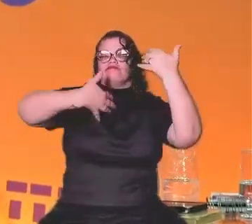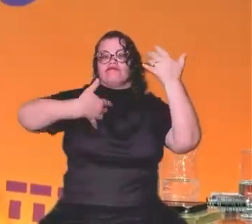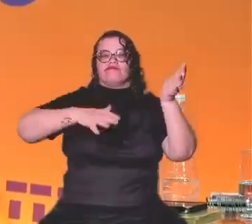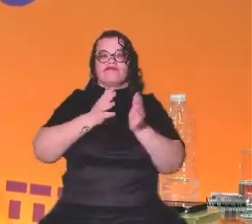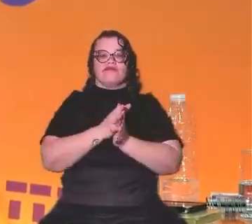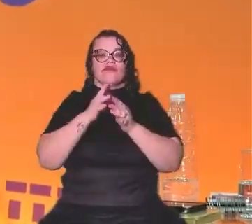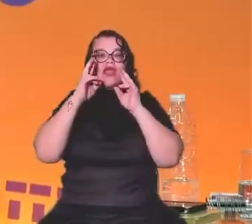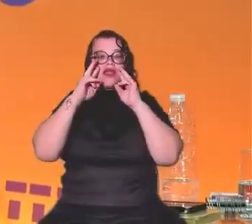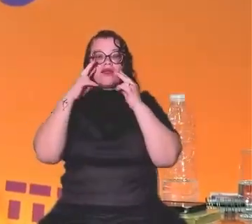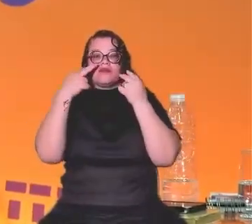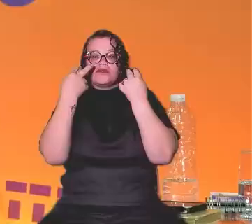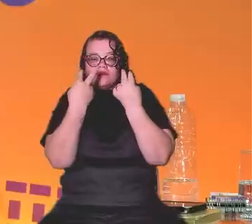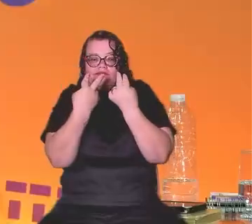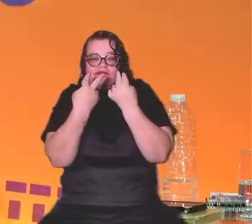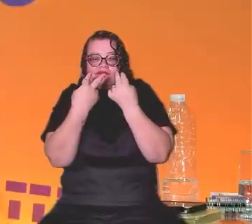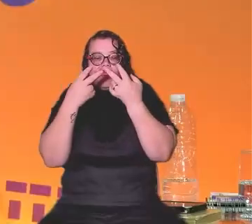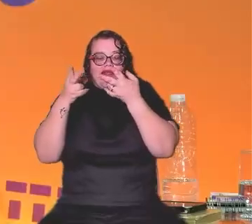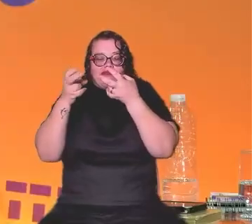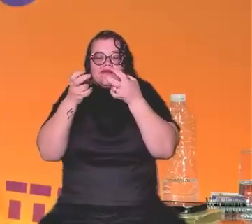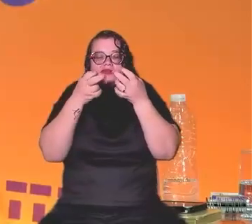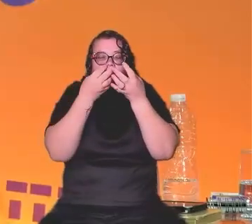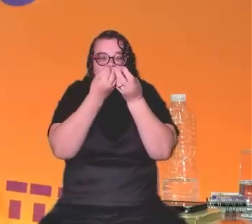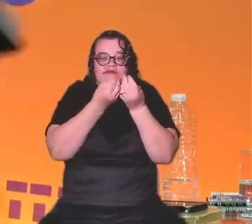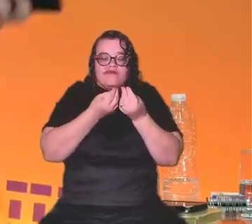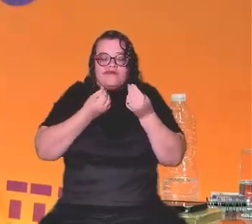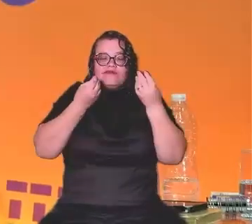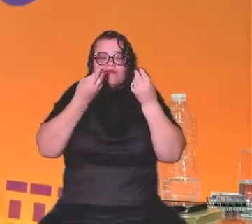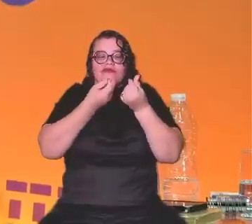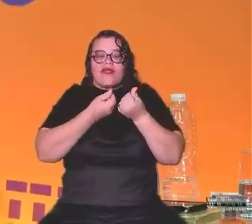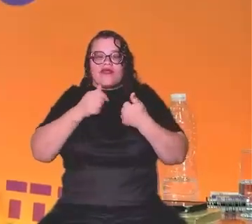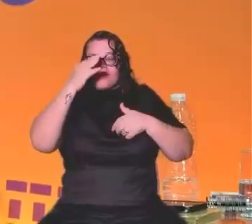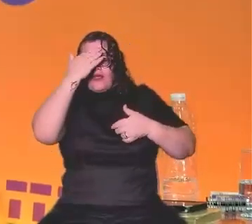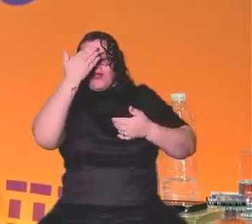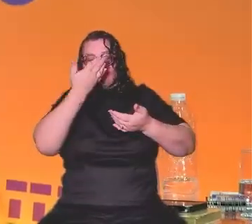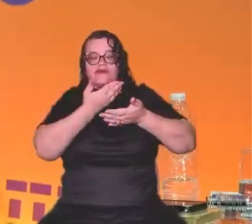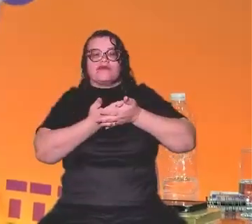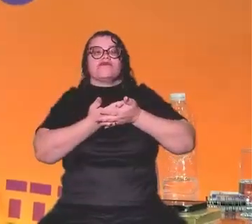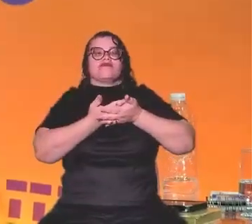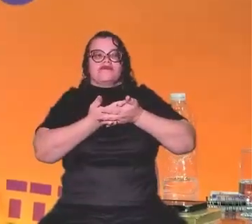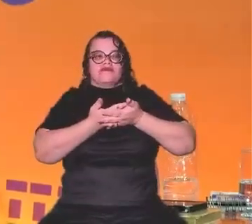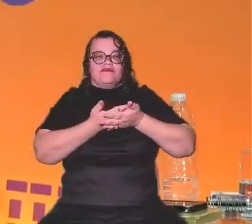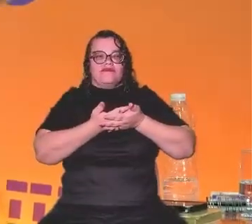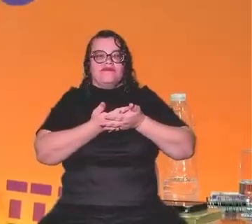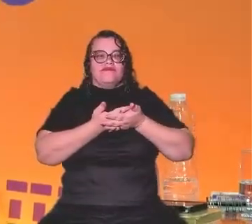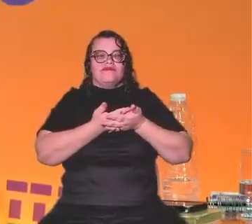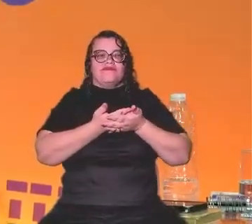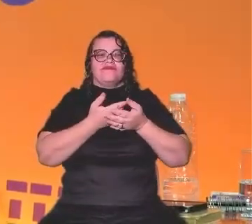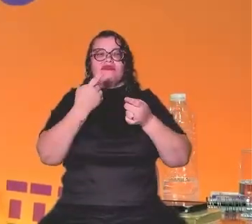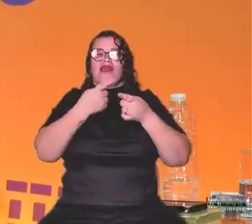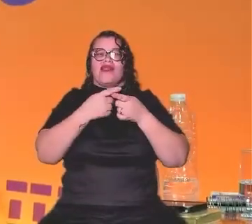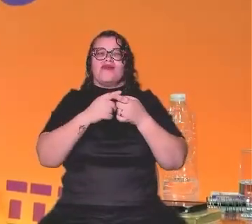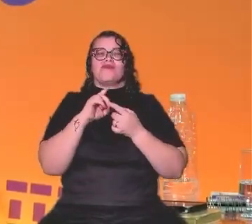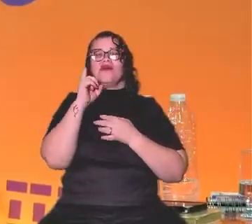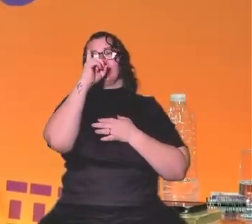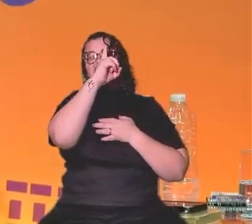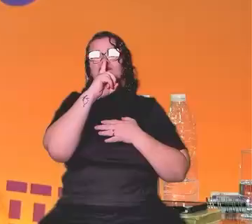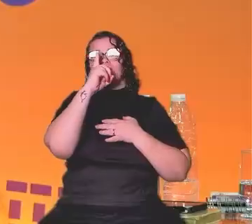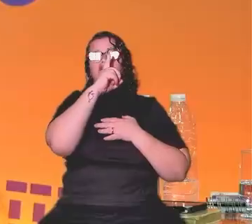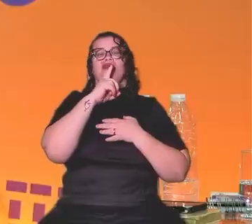no olhar daquela criança que nos faz acreditar. Porque por mais no domingão